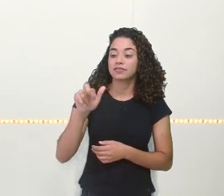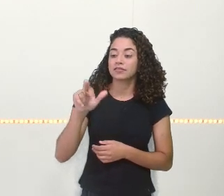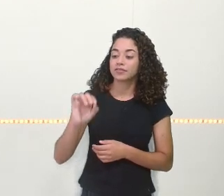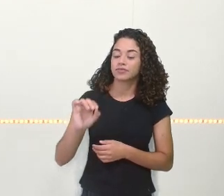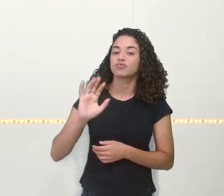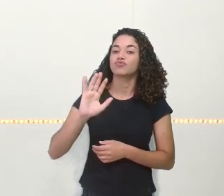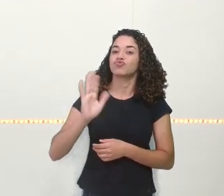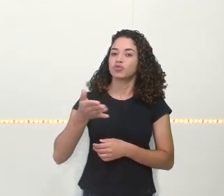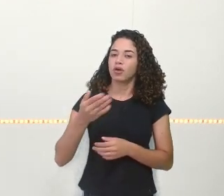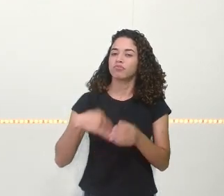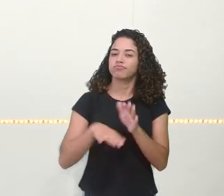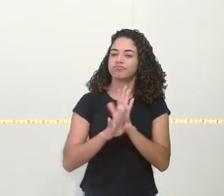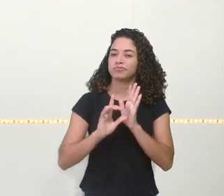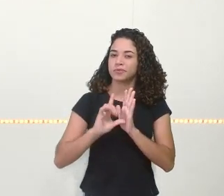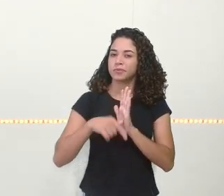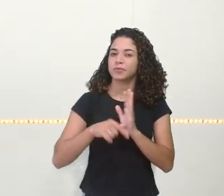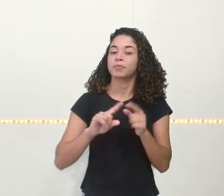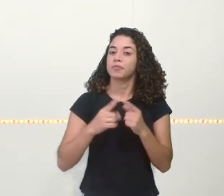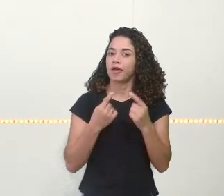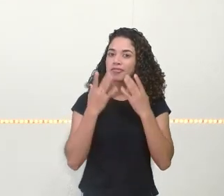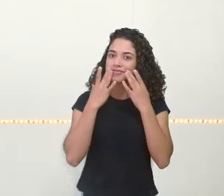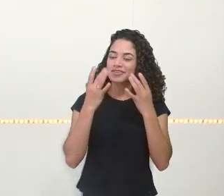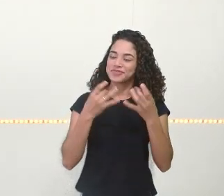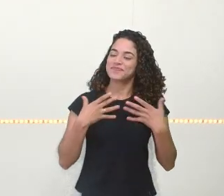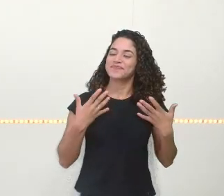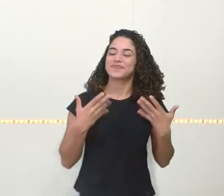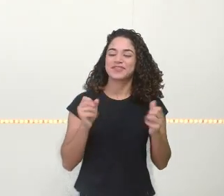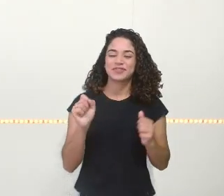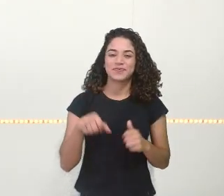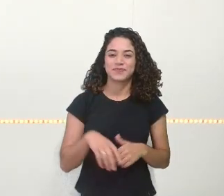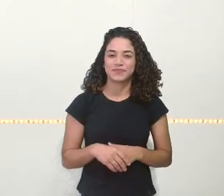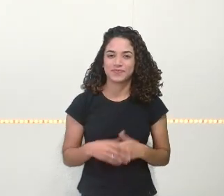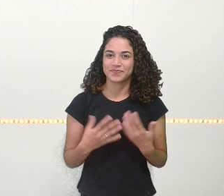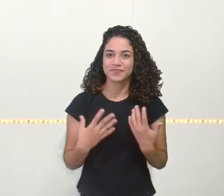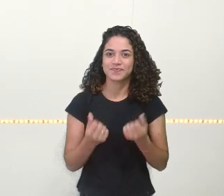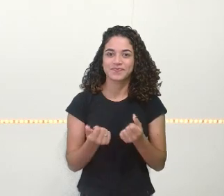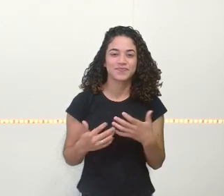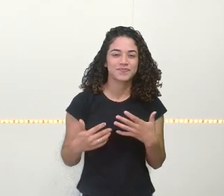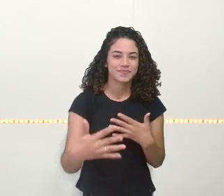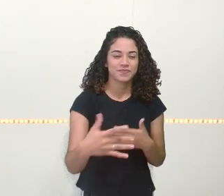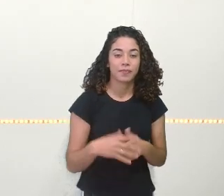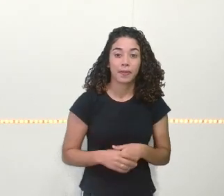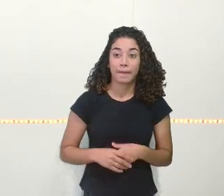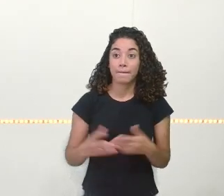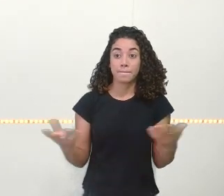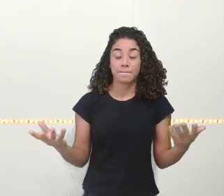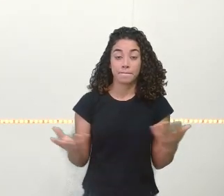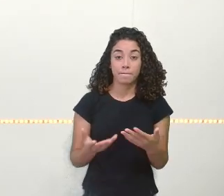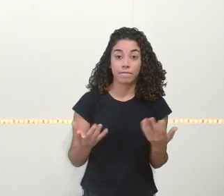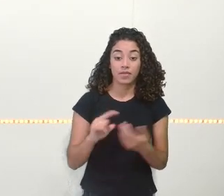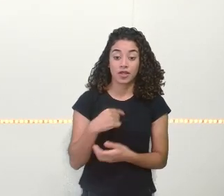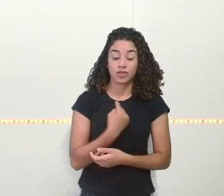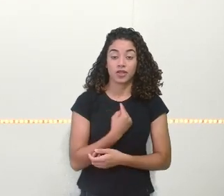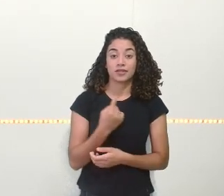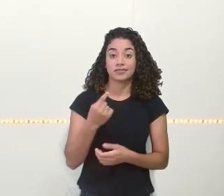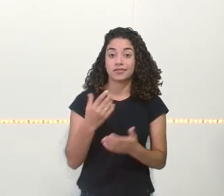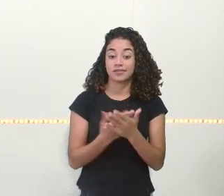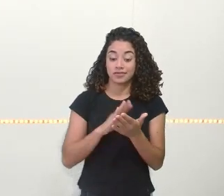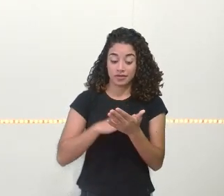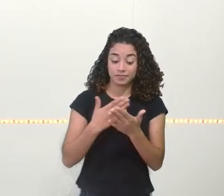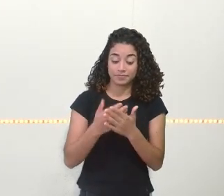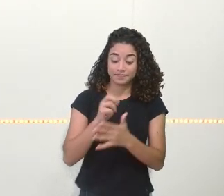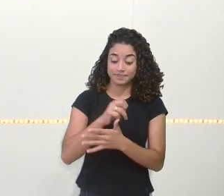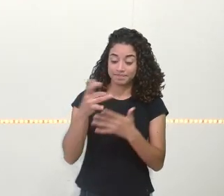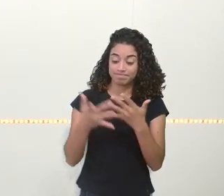Isso. Chegou um pouquinho depois, mas também está super animado, né? E vamos seguindo aqui o nosso assunto. Hoje, a nossa intérprete de